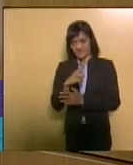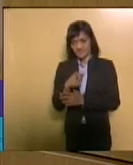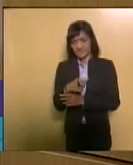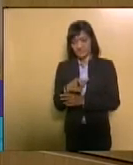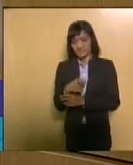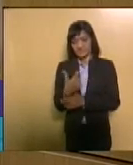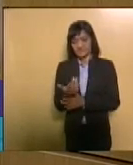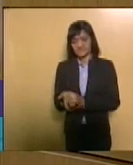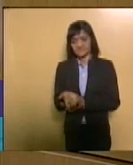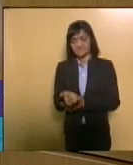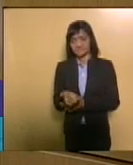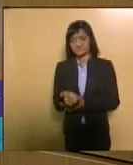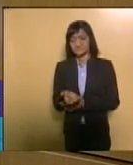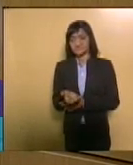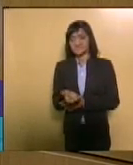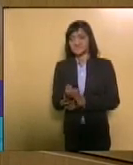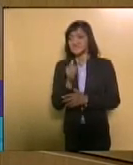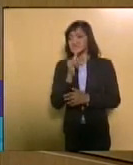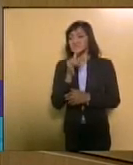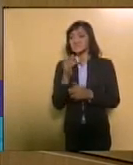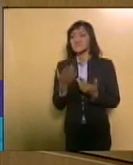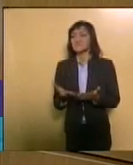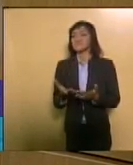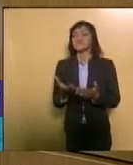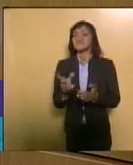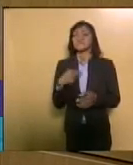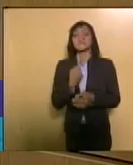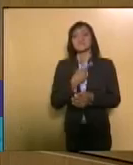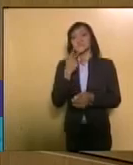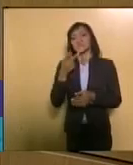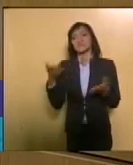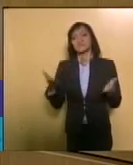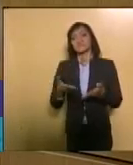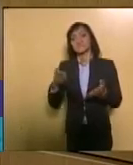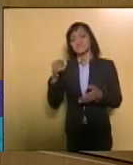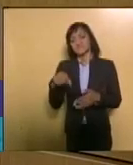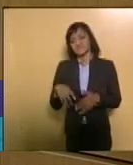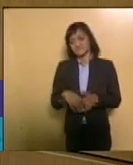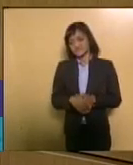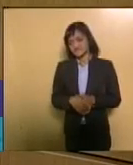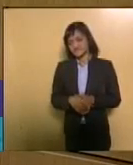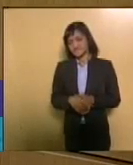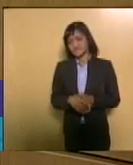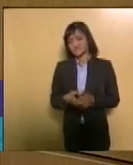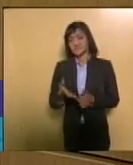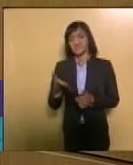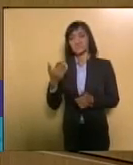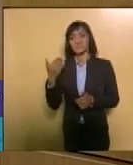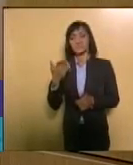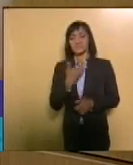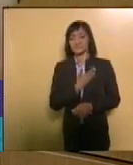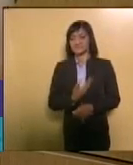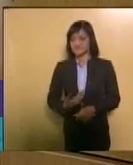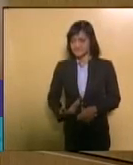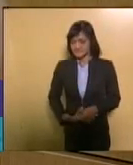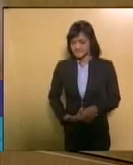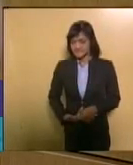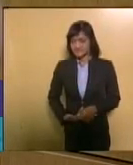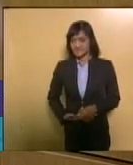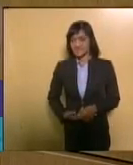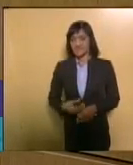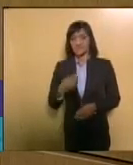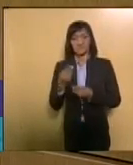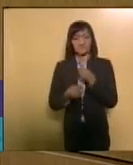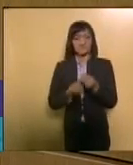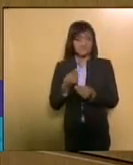ela então é um exemplo que ilustra muito do que a gente falou aqui hoje né desde governança de mecanismos de controle